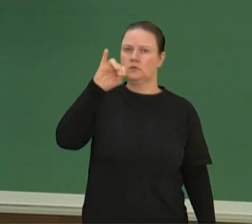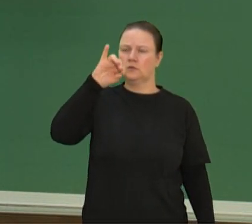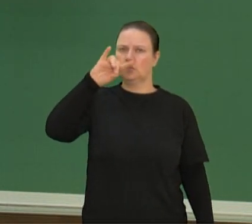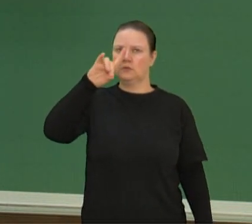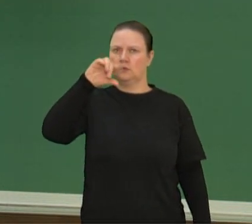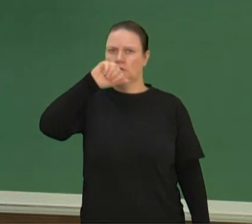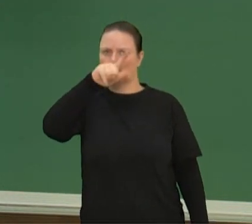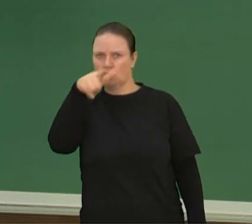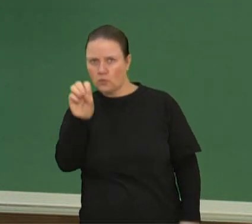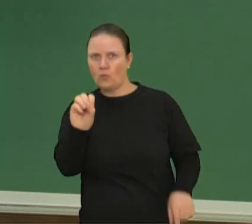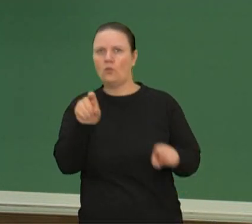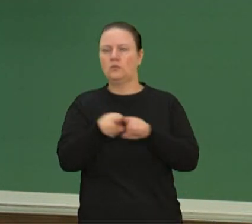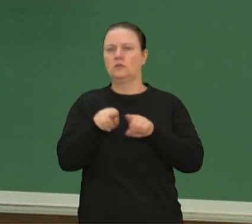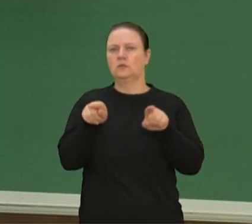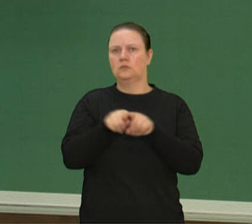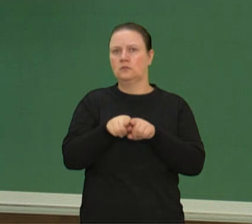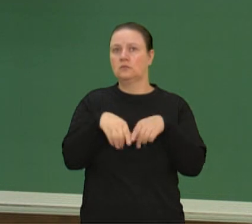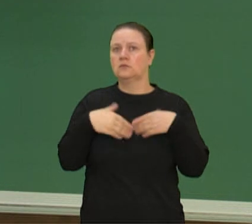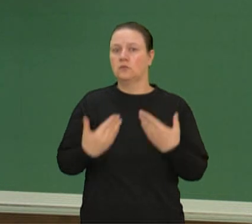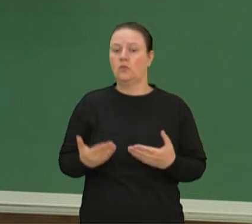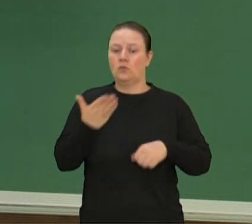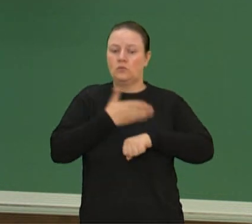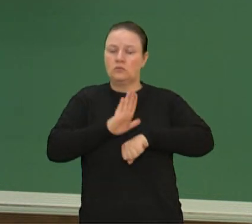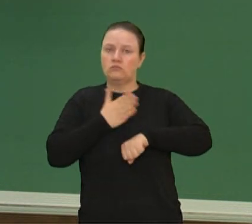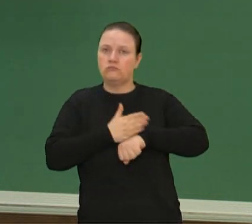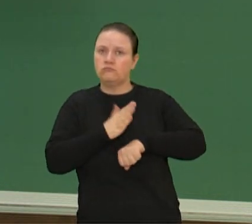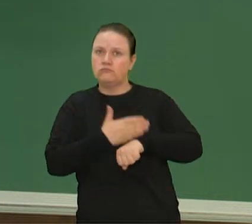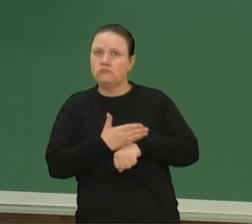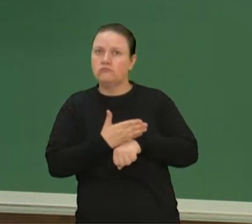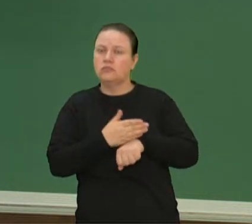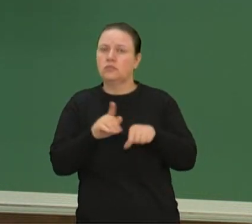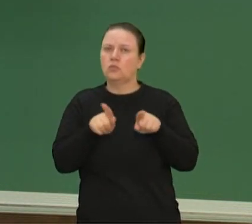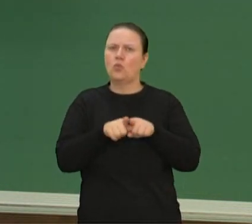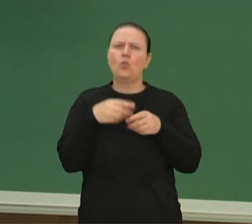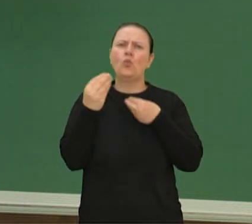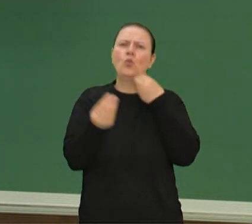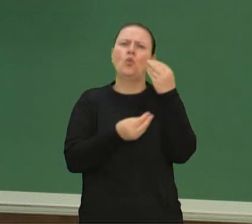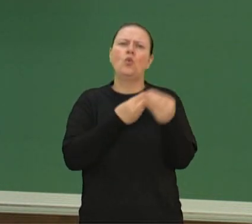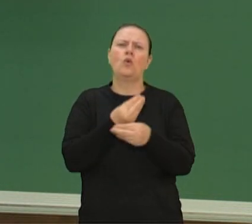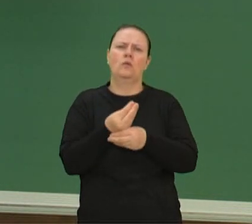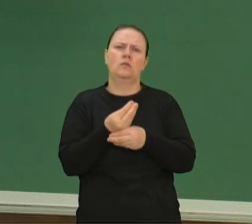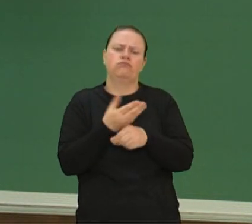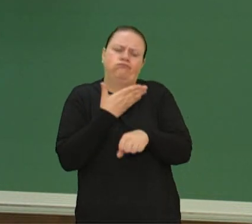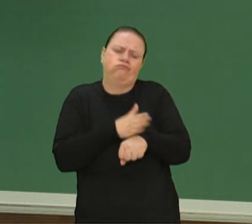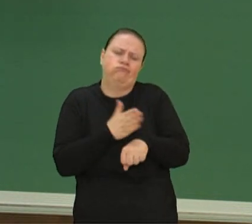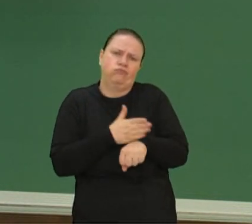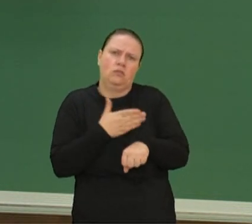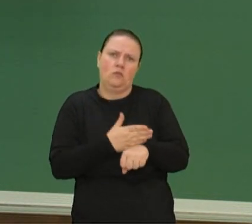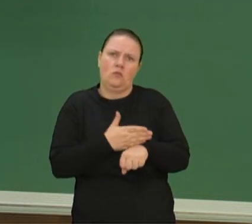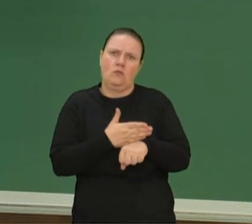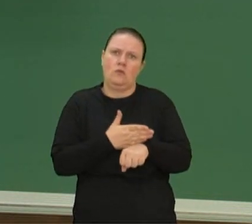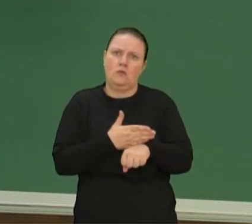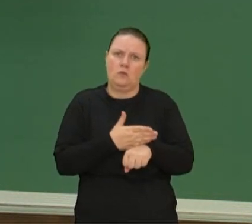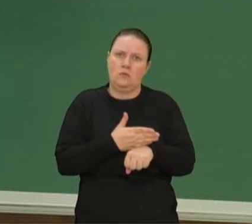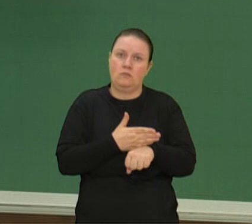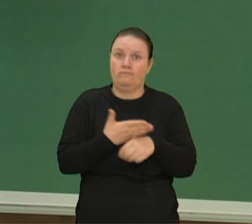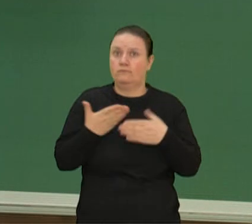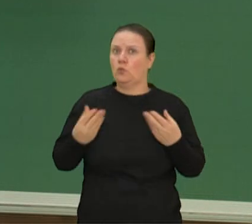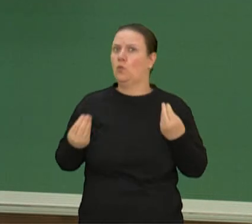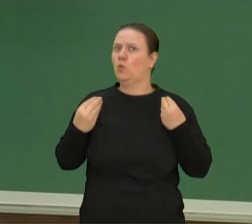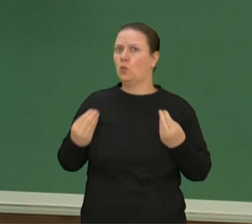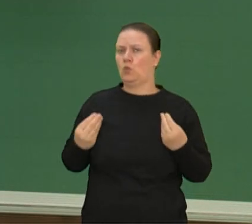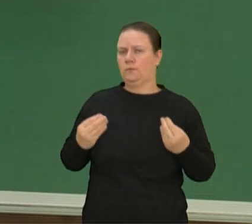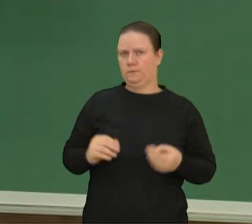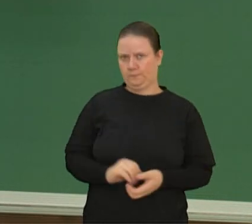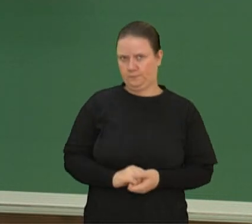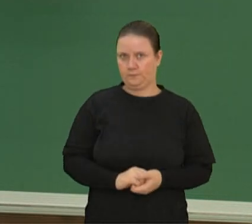tanto a saúde quanto o desempenho esportivo. Quão apto você está para fazer um exercício físico? Então, é sobre isso